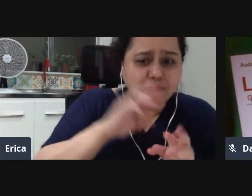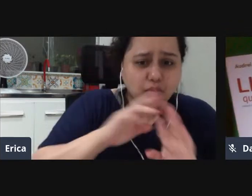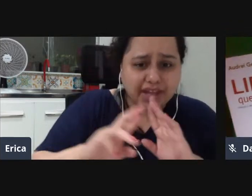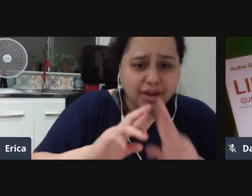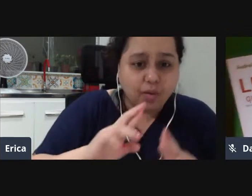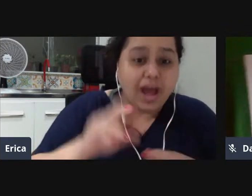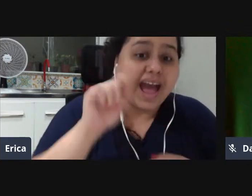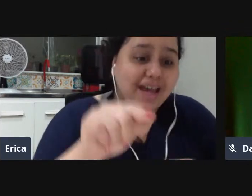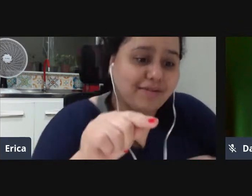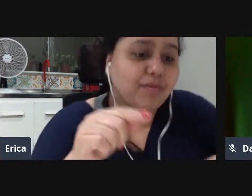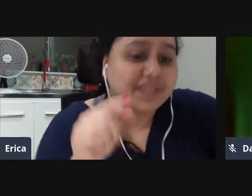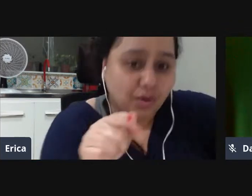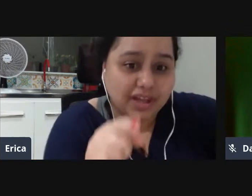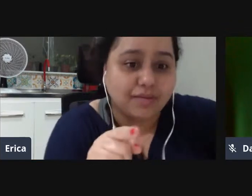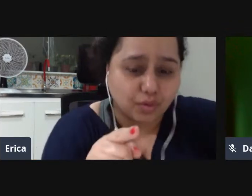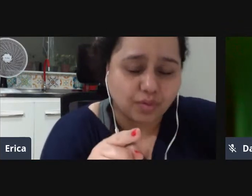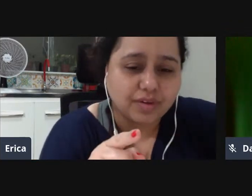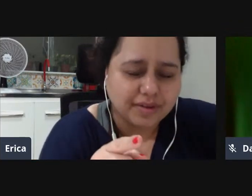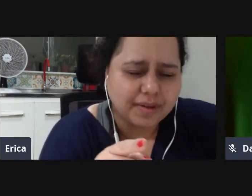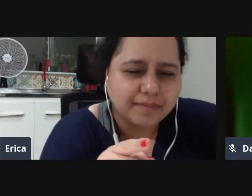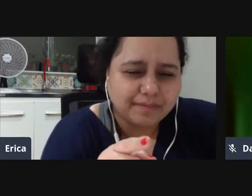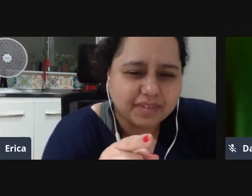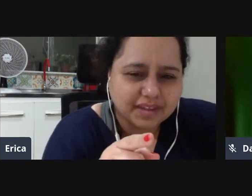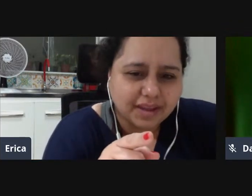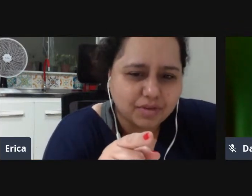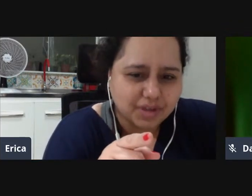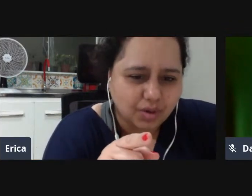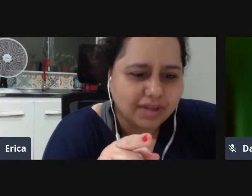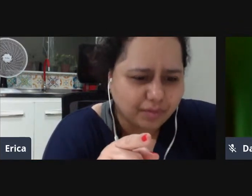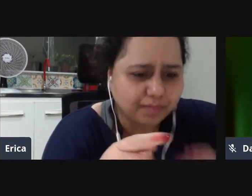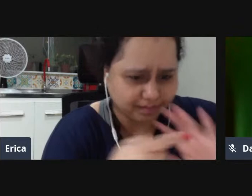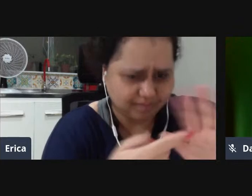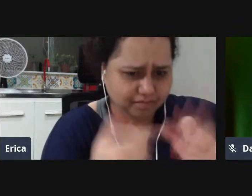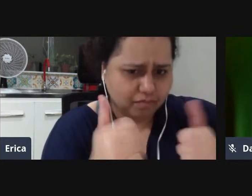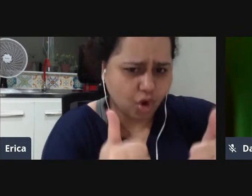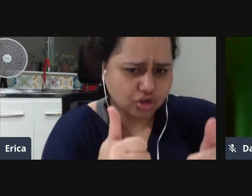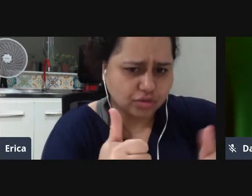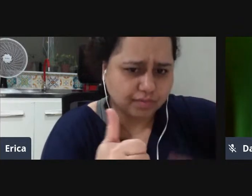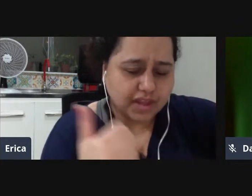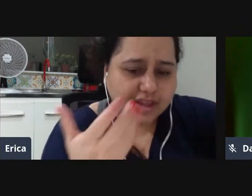já respondeu. Ah, vai mostrar o livro. Quer mostrar o livro?